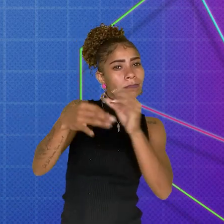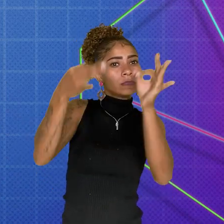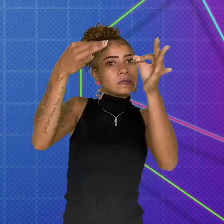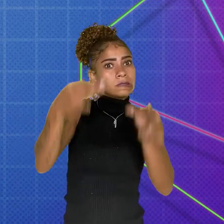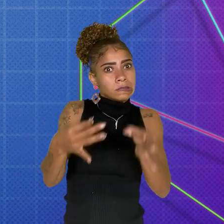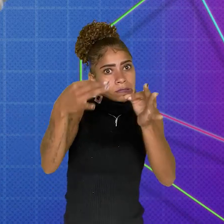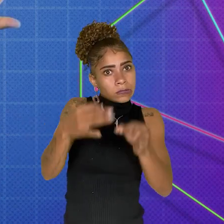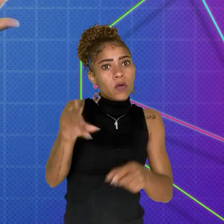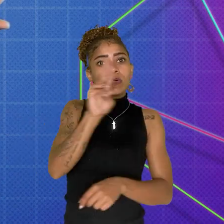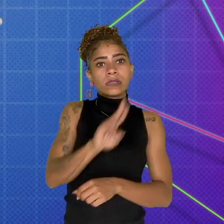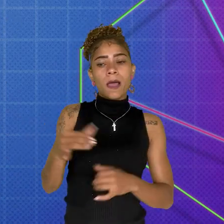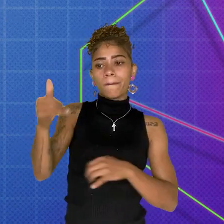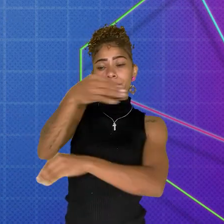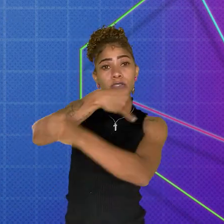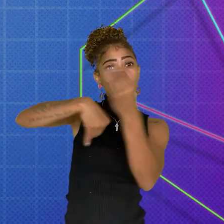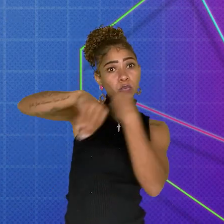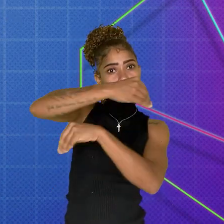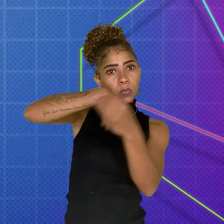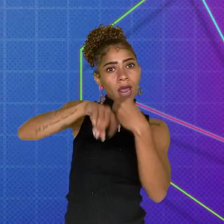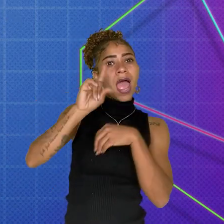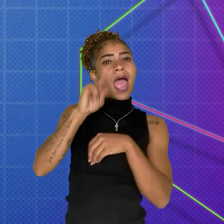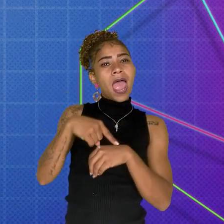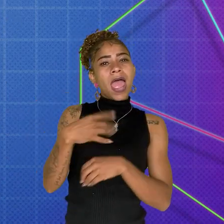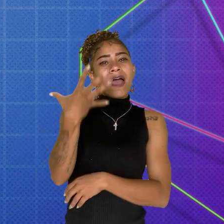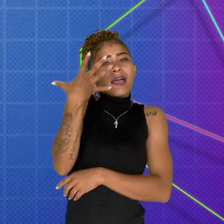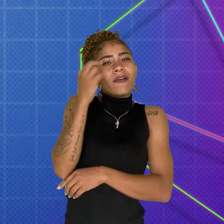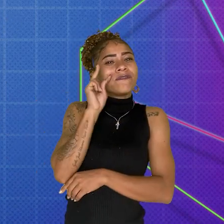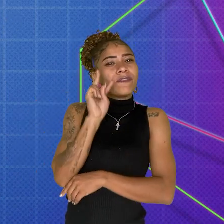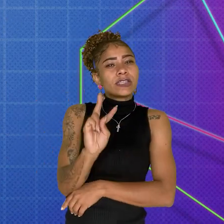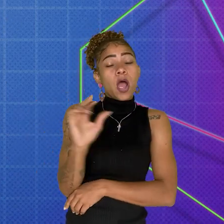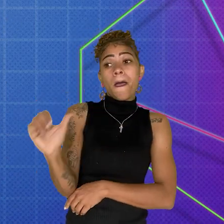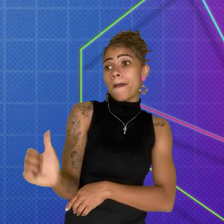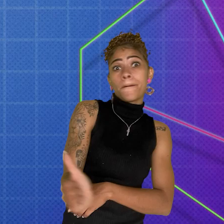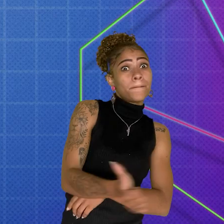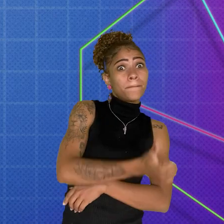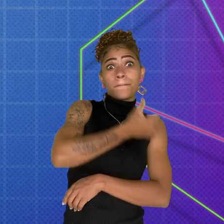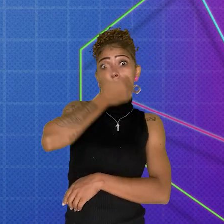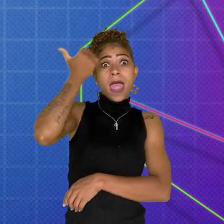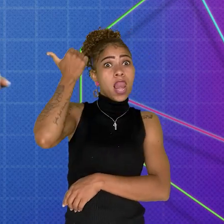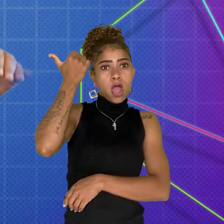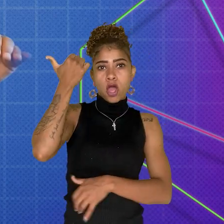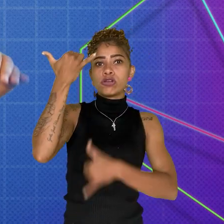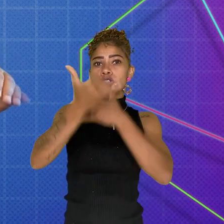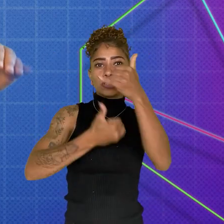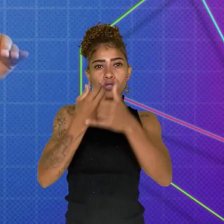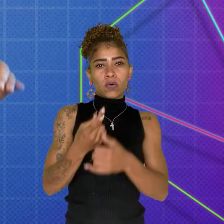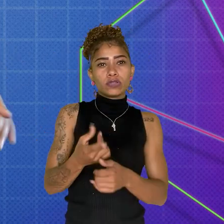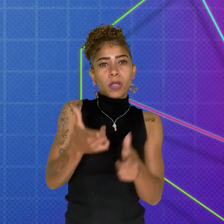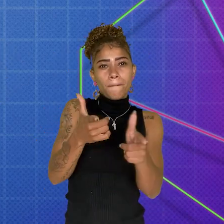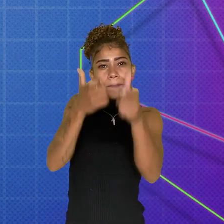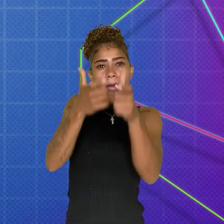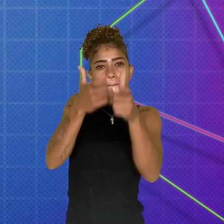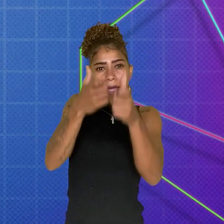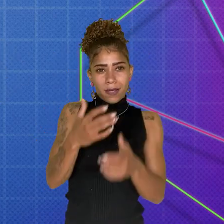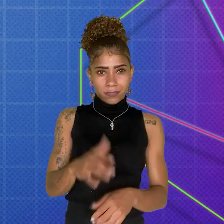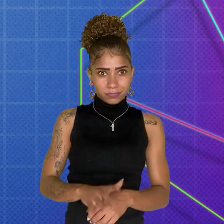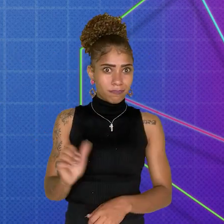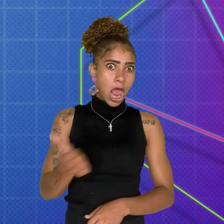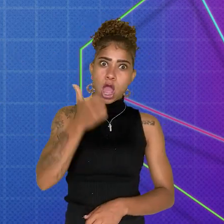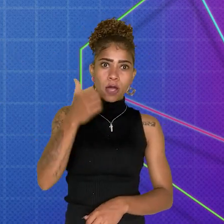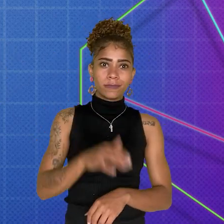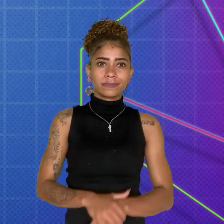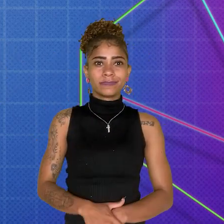música orquestral e eletrônica e é amplamente considerada como uma das melhores trilhas sonoras de jogos em tiro em primeira